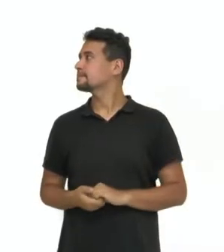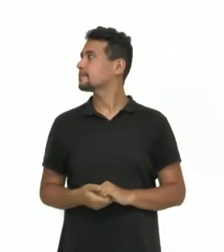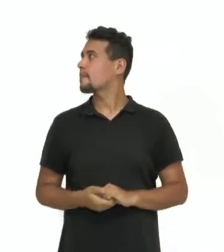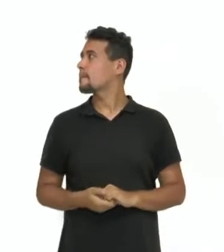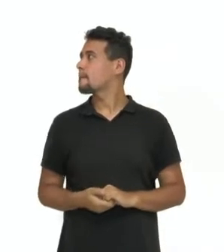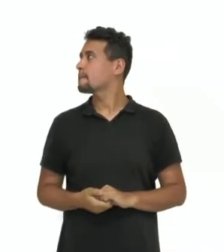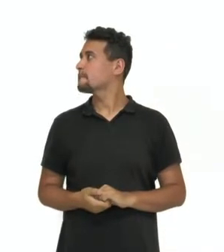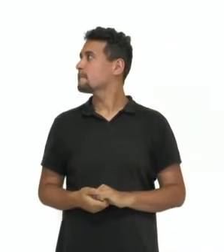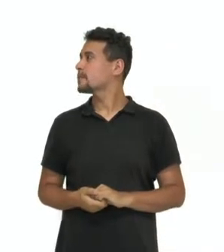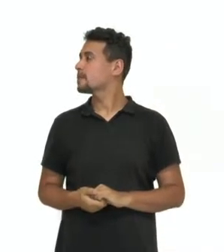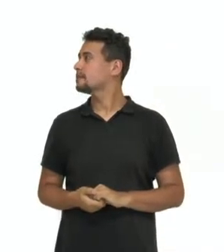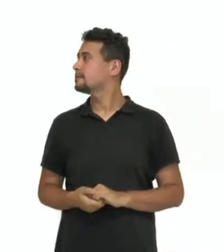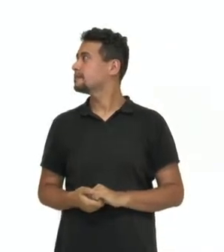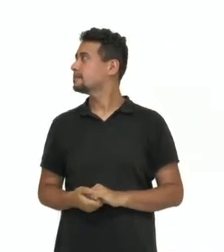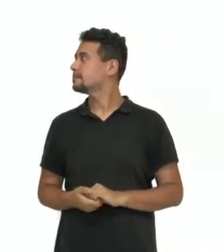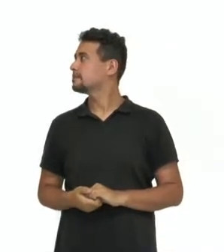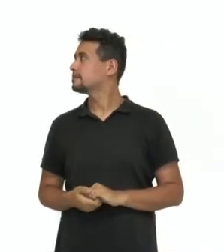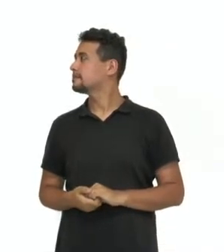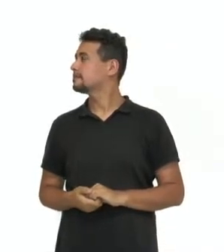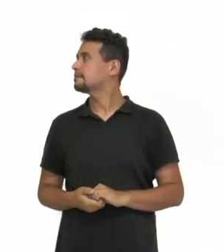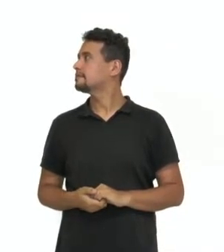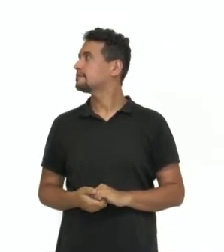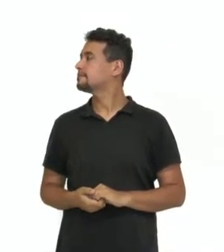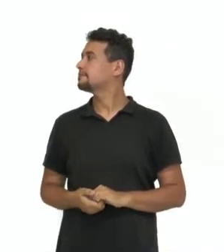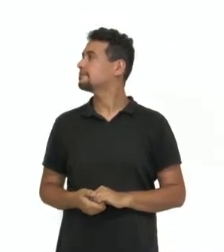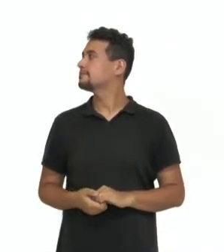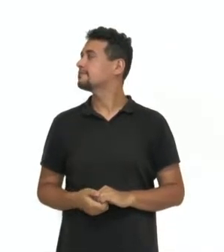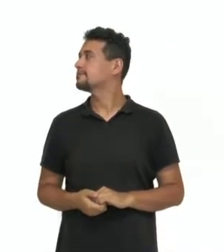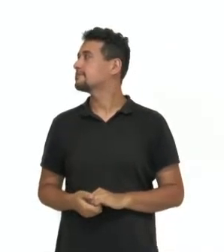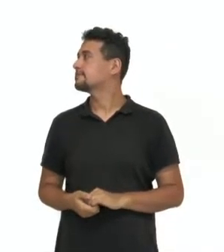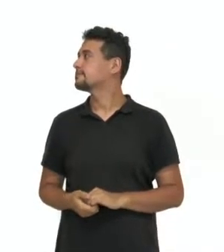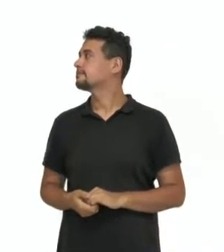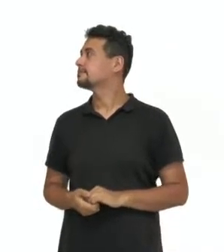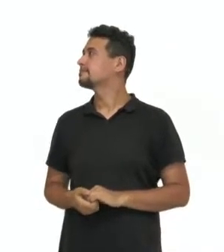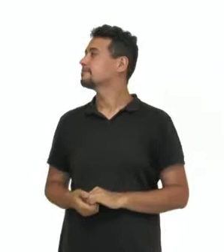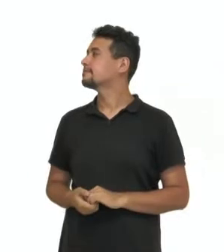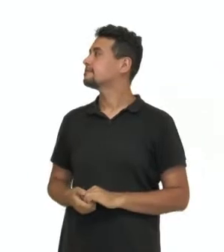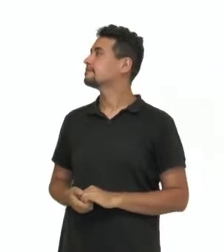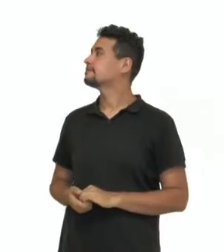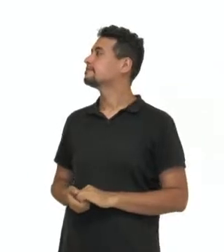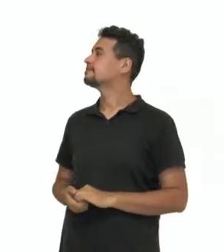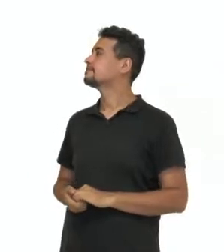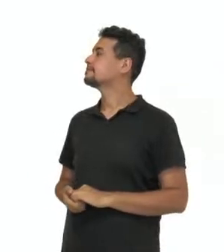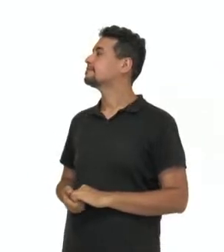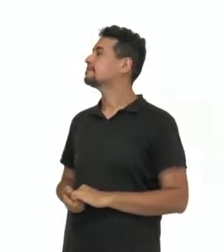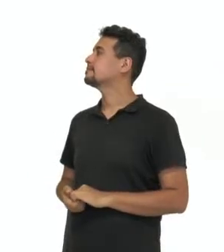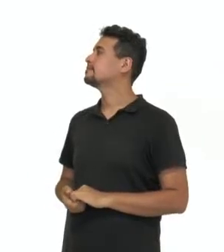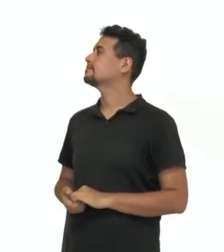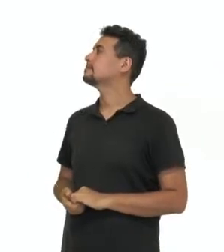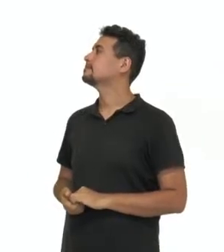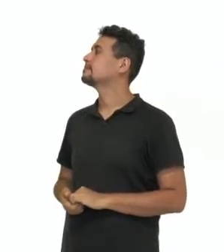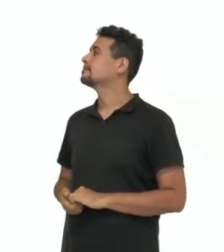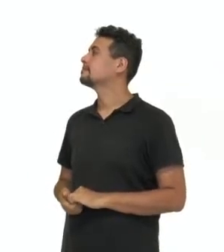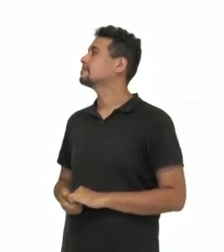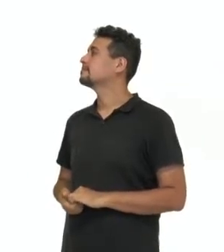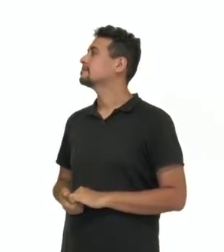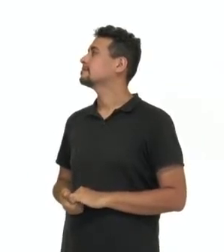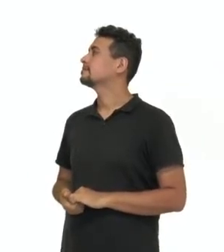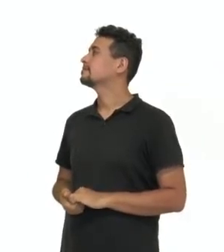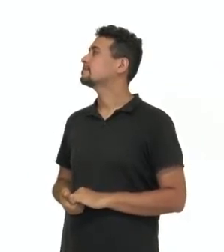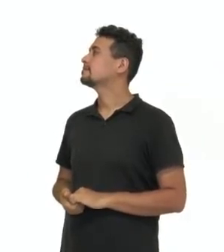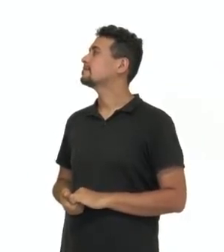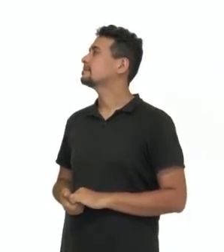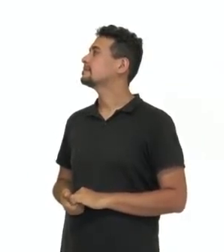Te disfrazaste de Caperucita, de Cenicienta, de Blancanieves,